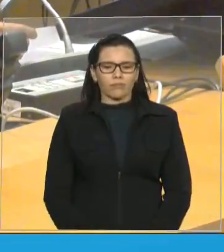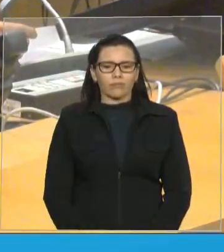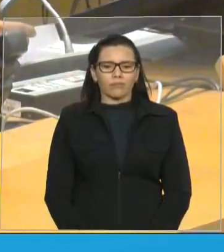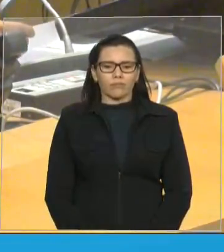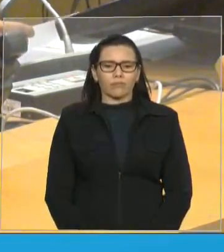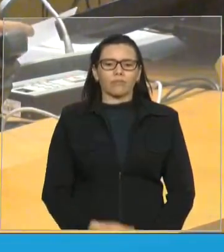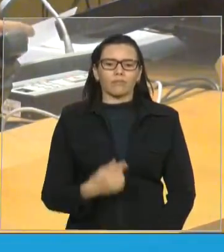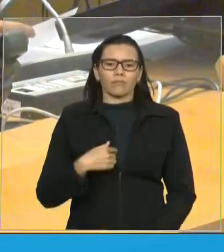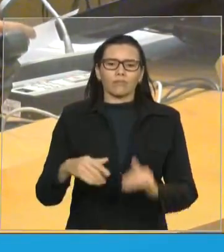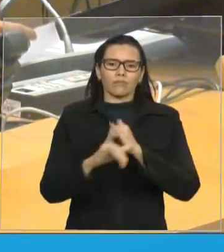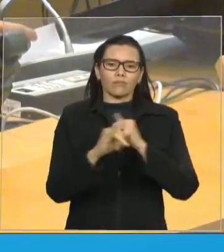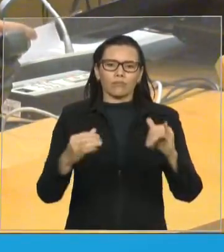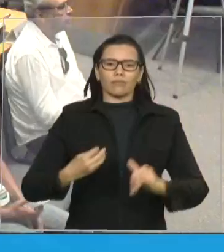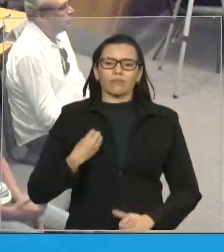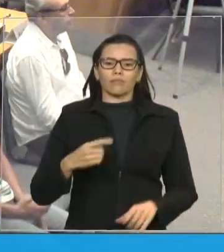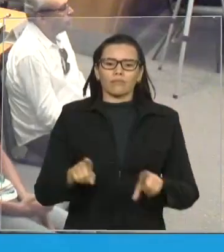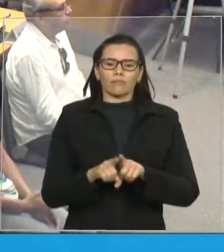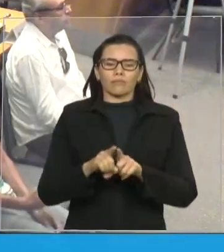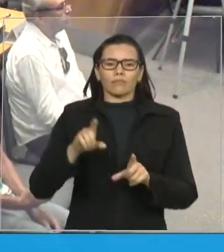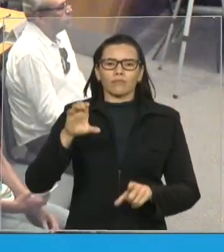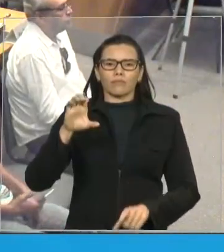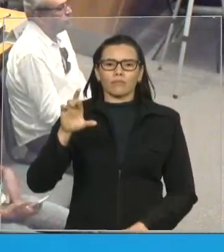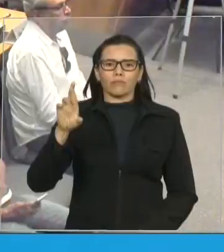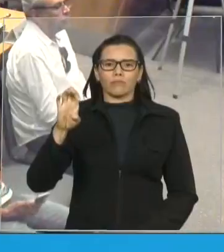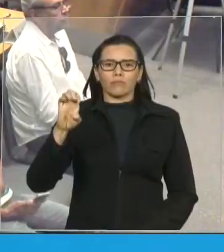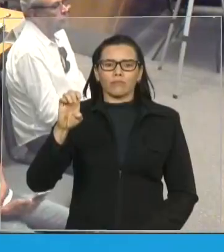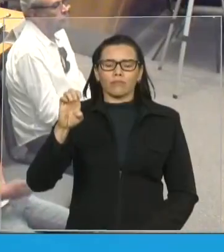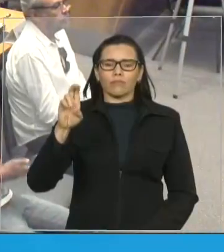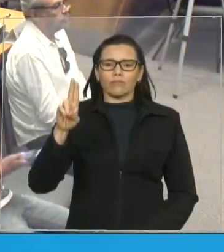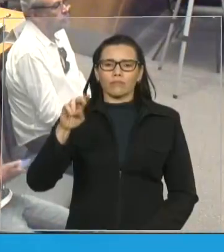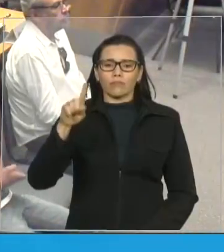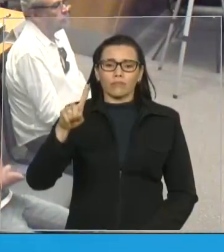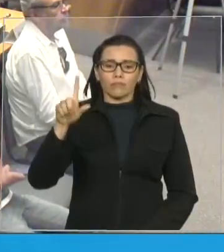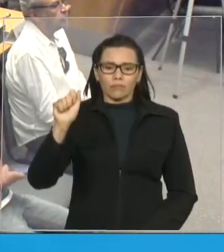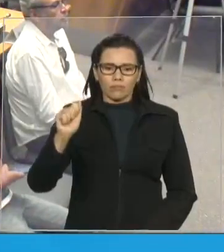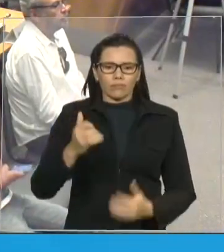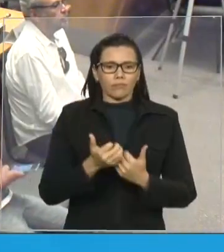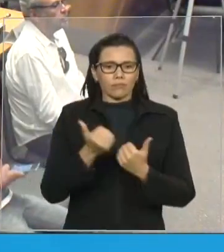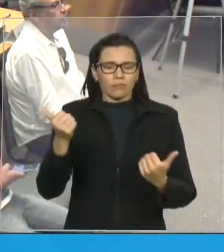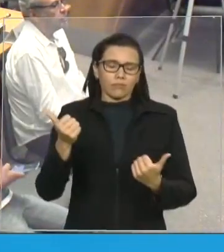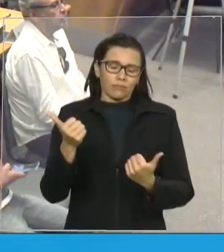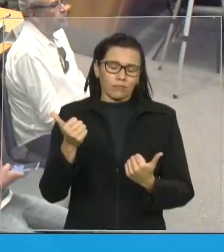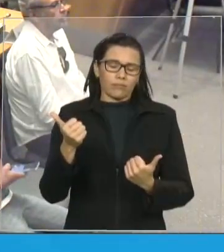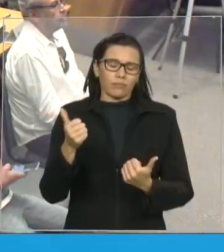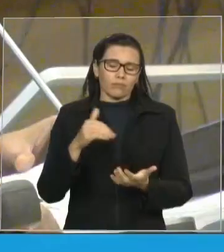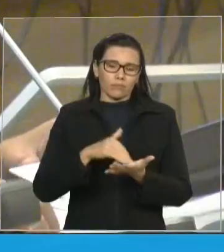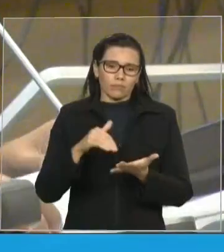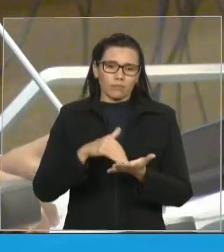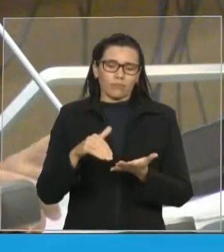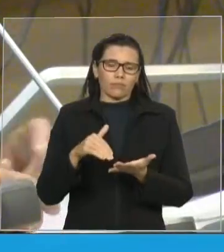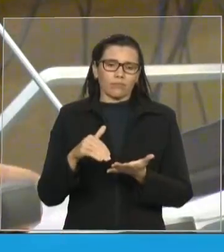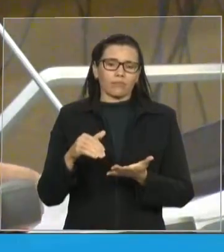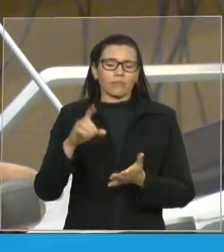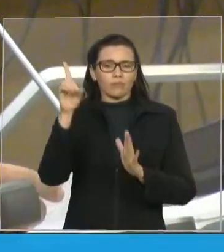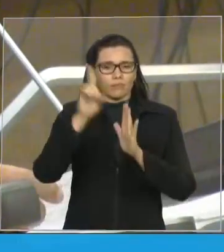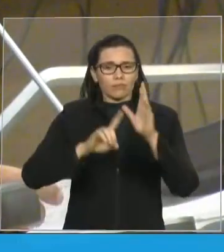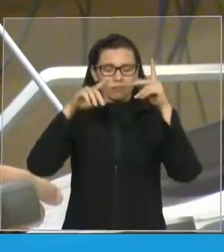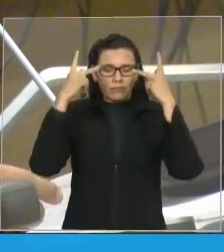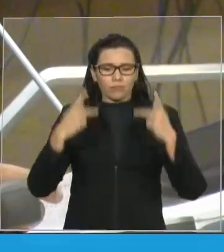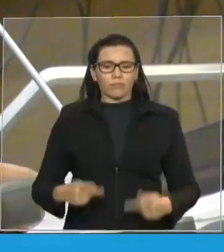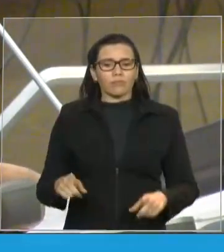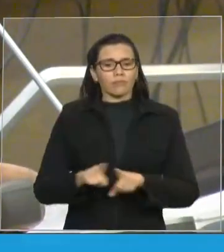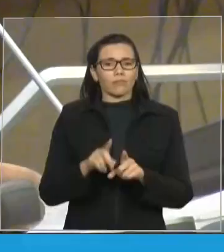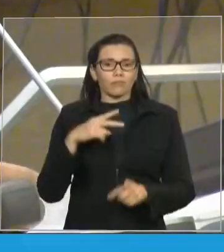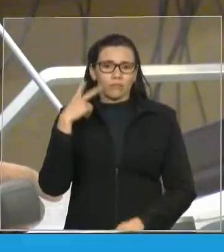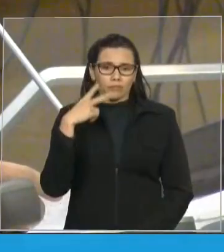as presenças da Creuzamar de Pinho, secretária adjunta de Direitos Humanos, também da vereadora